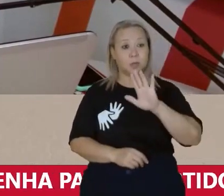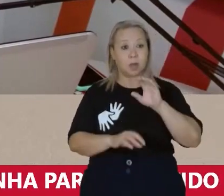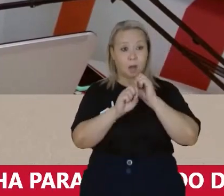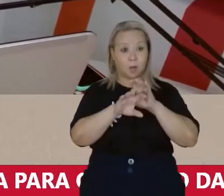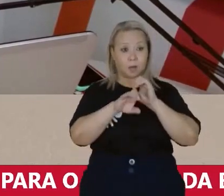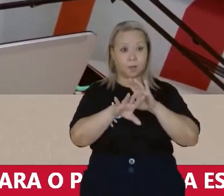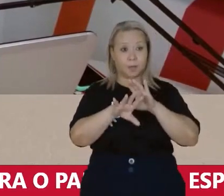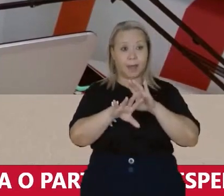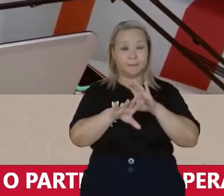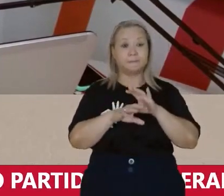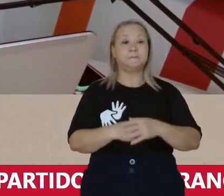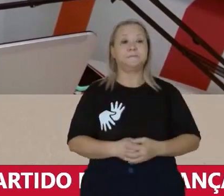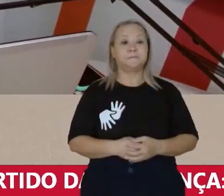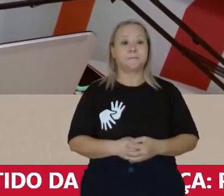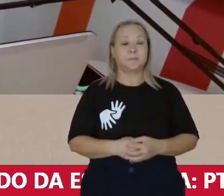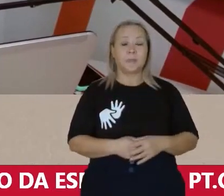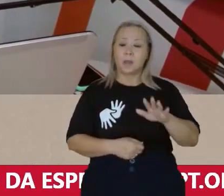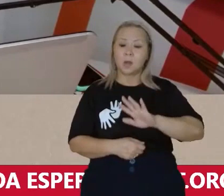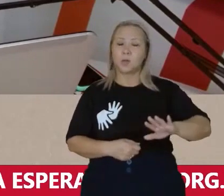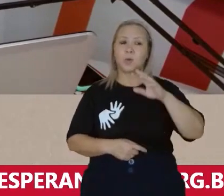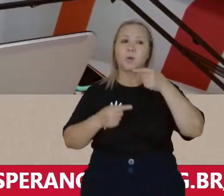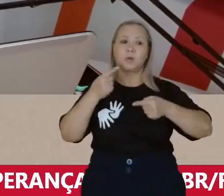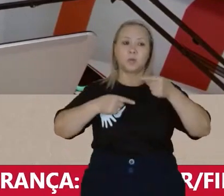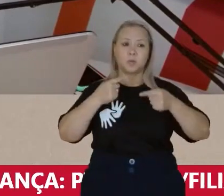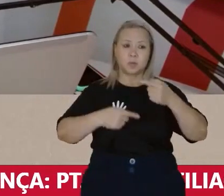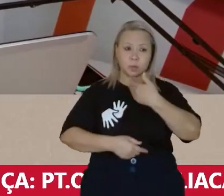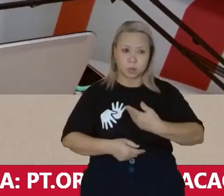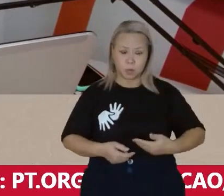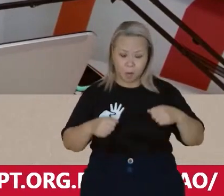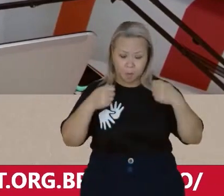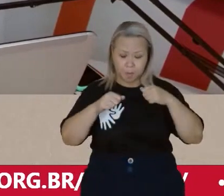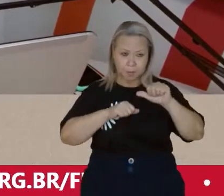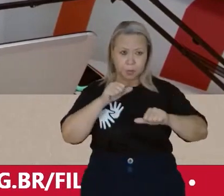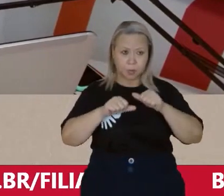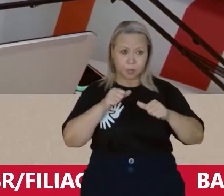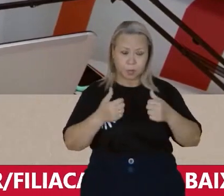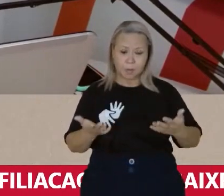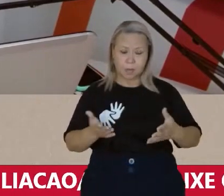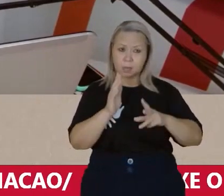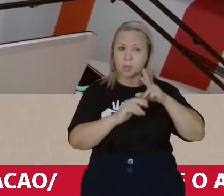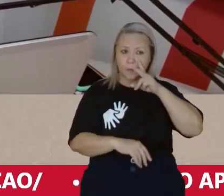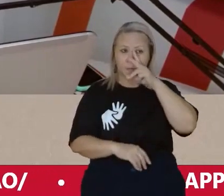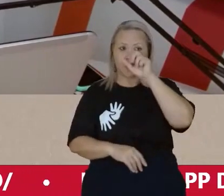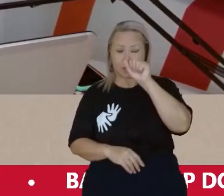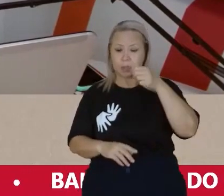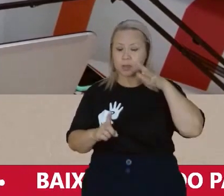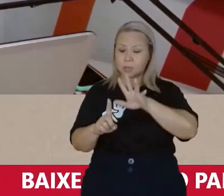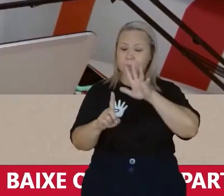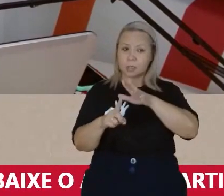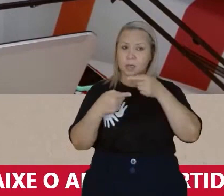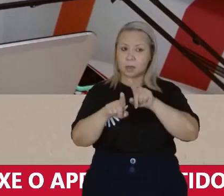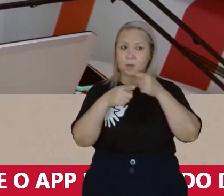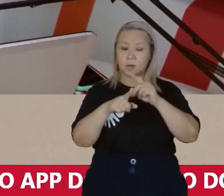a preservação ambiental, são todas políticas públicas que precisam mudar e serem fortalecidas, estão sendo atacadas